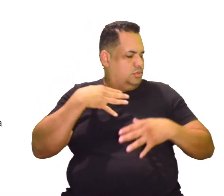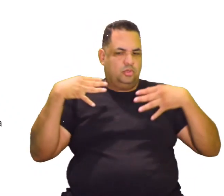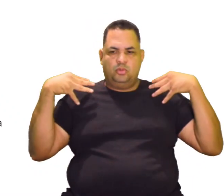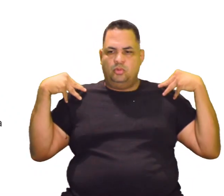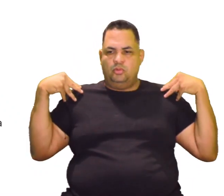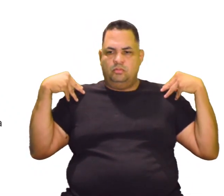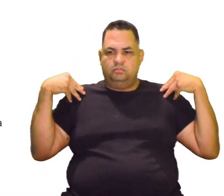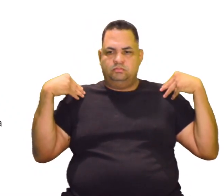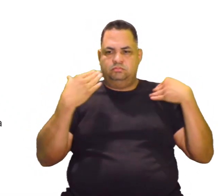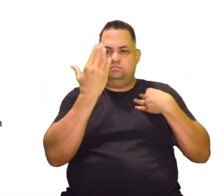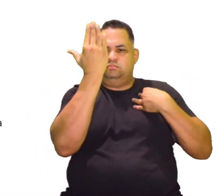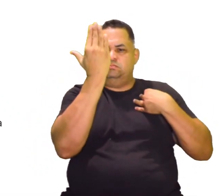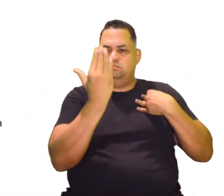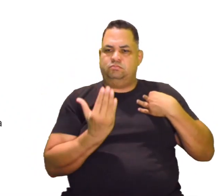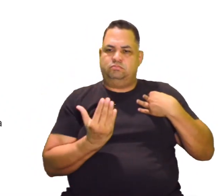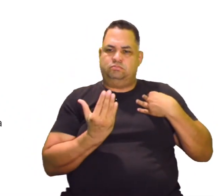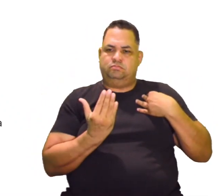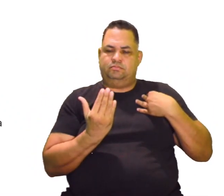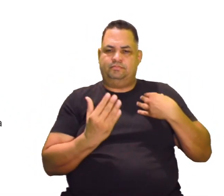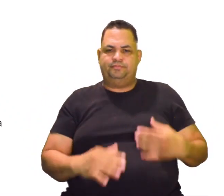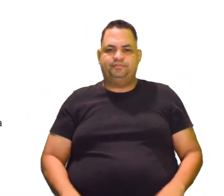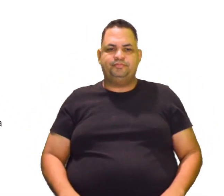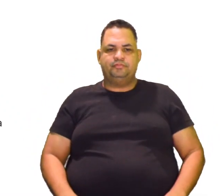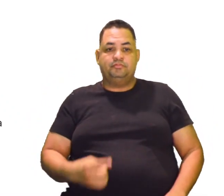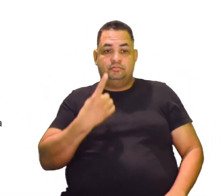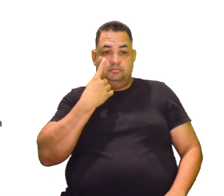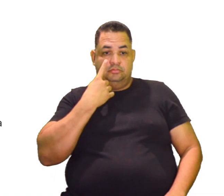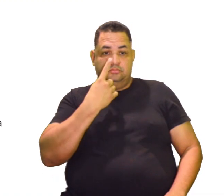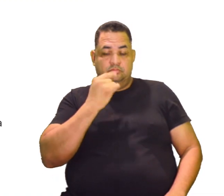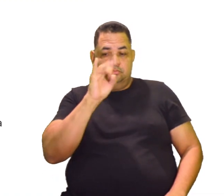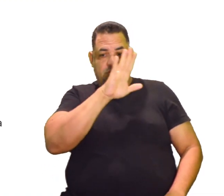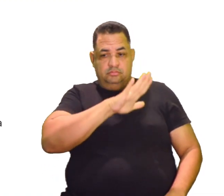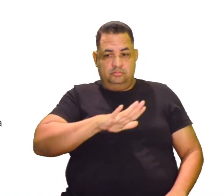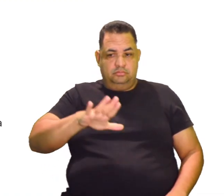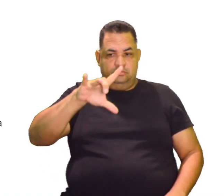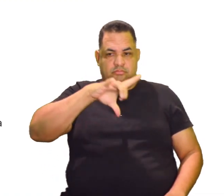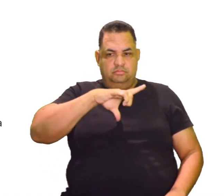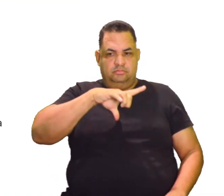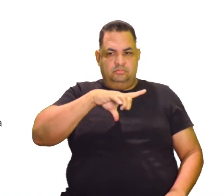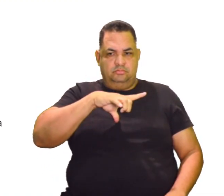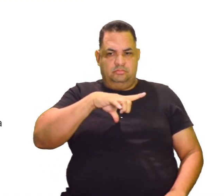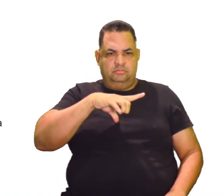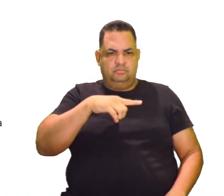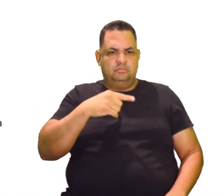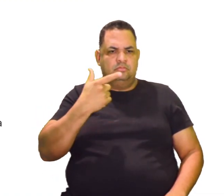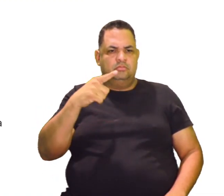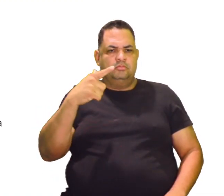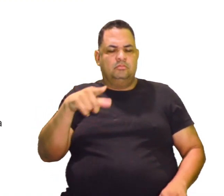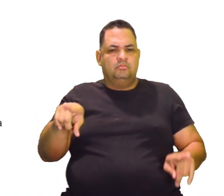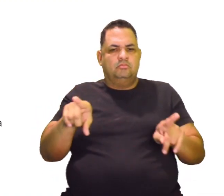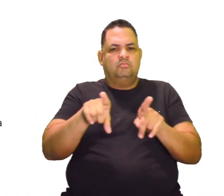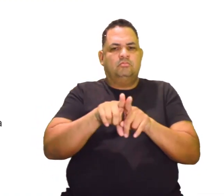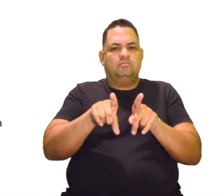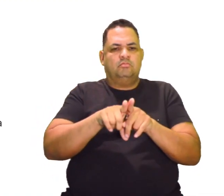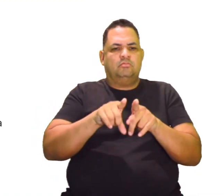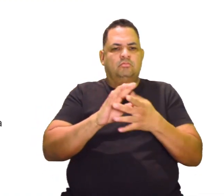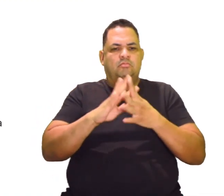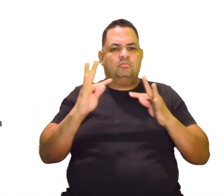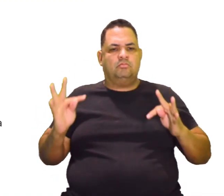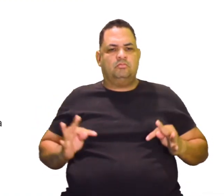frente. Interessante que as pinturas, né, eles tinham ali, não tinham também ainda a técnica